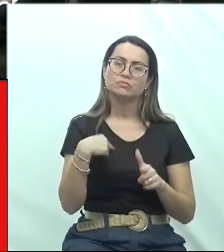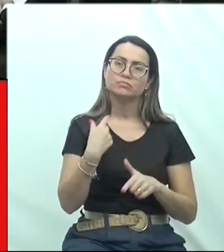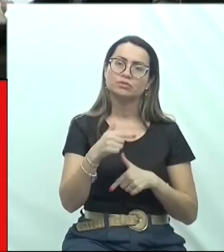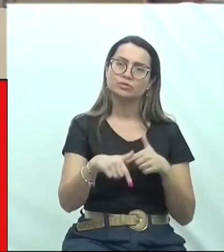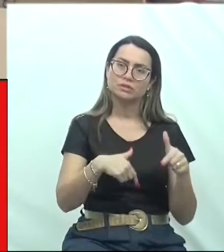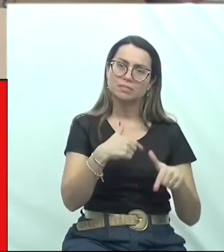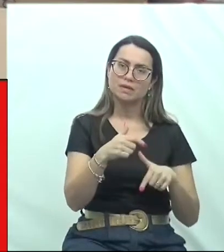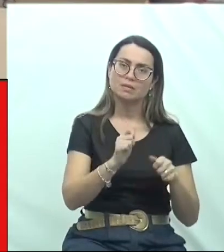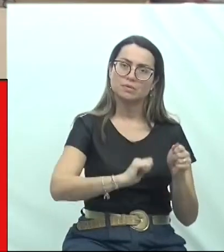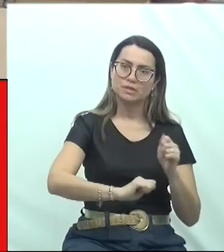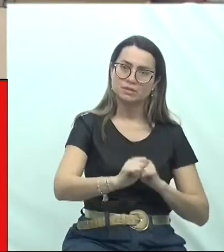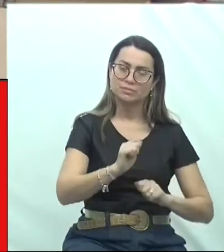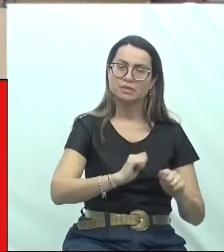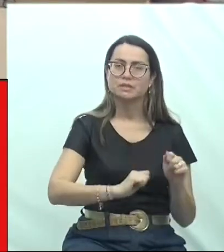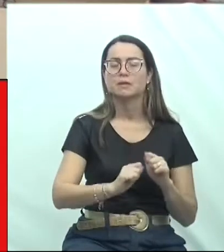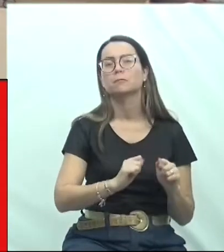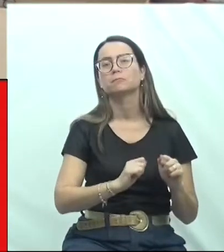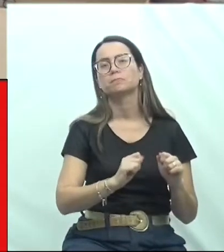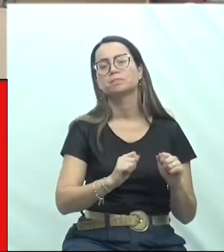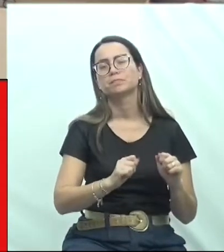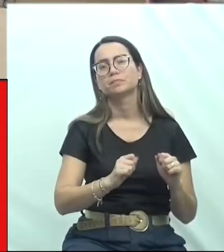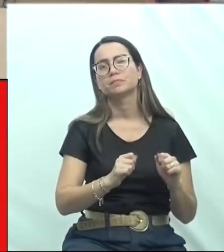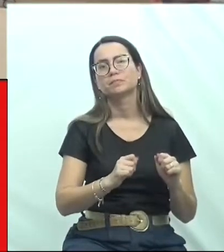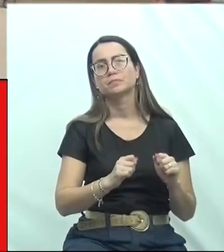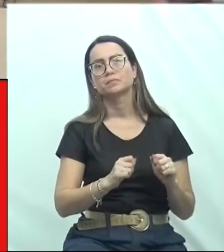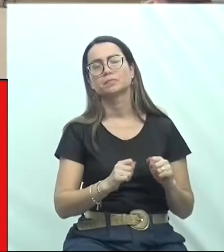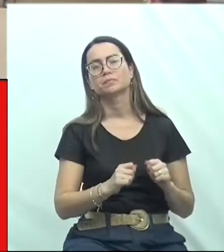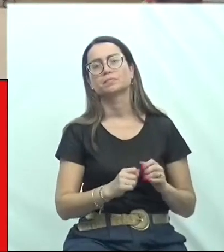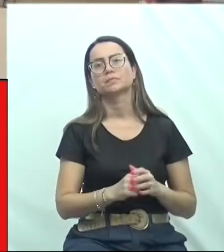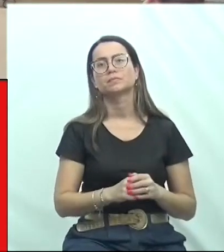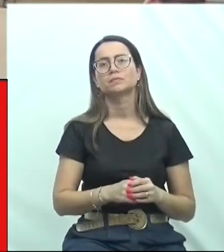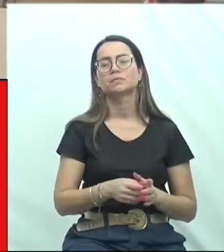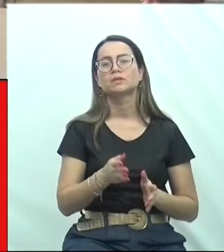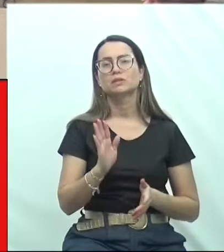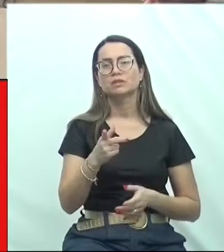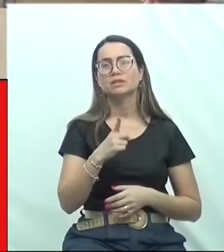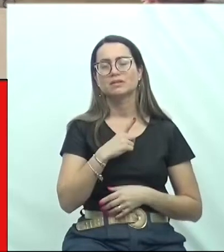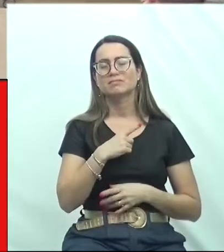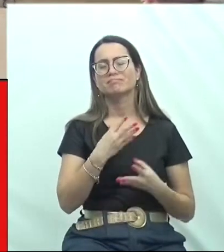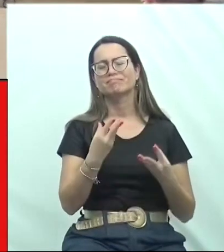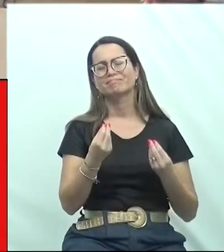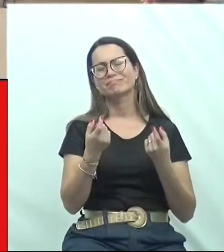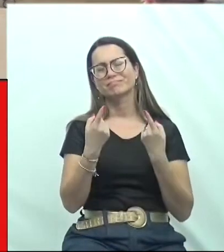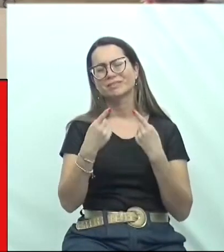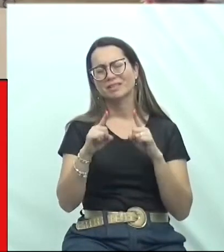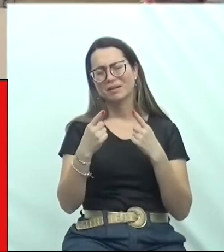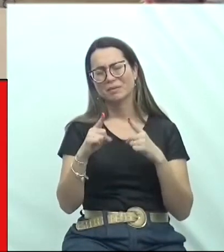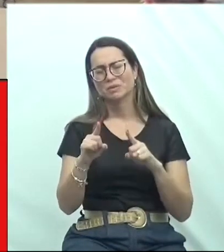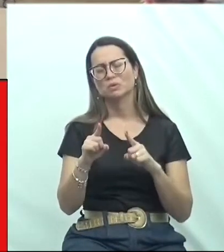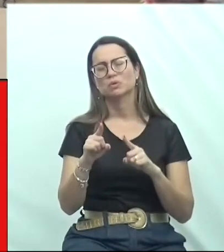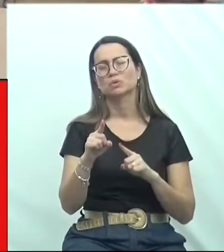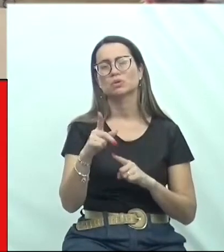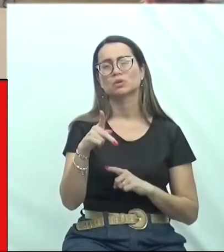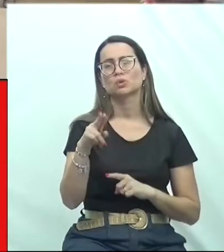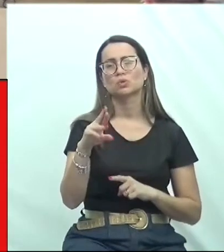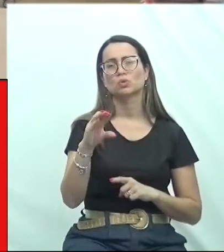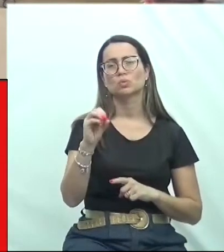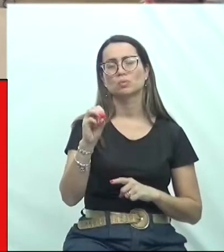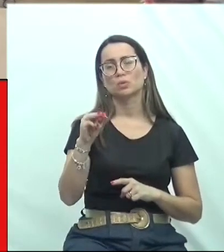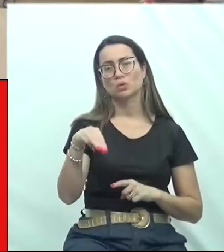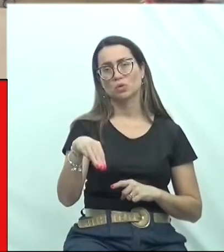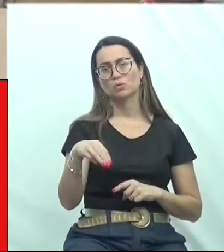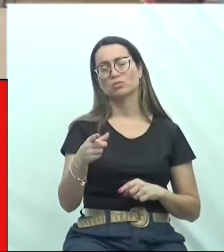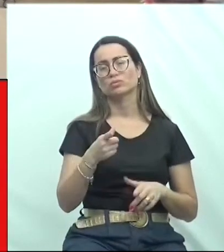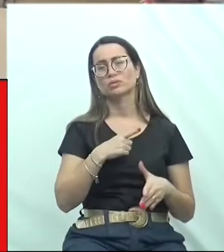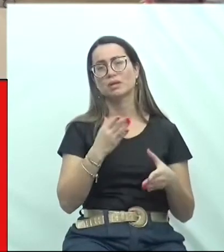administrativa e na aplicação da lei. Nós já estamos recebendo muitas reclamações, são diversas reclamações no PROCON, onde nós estamos abrindo